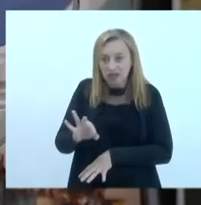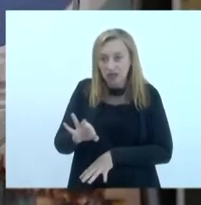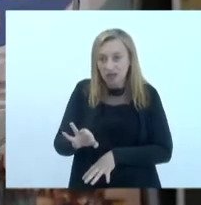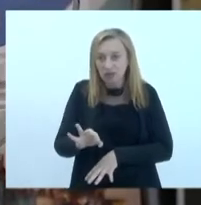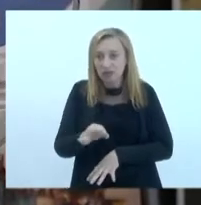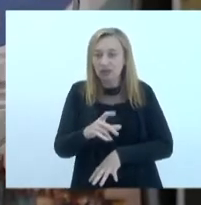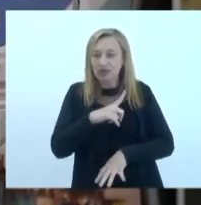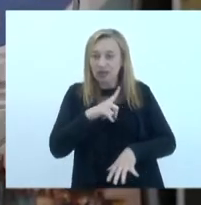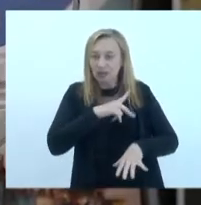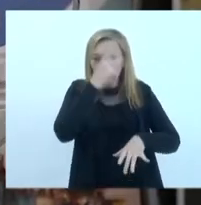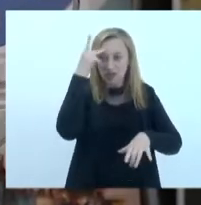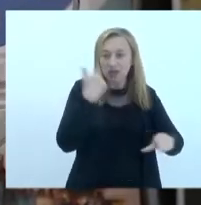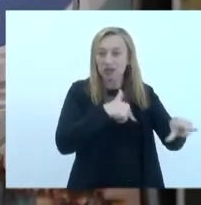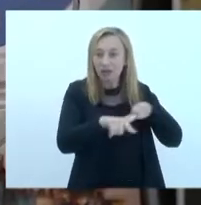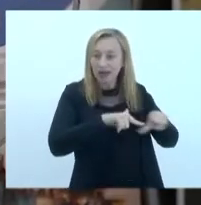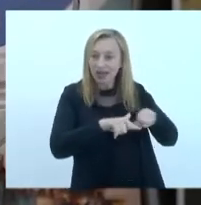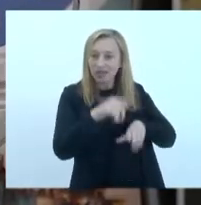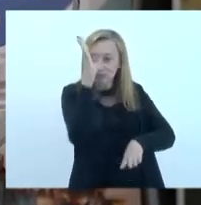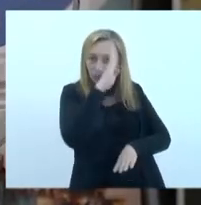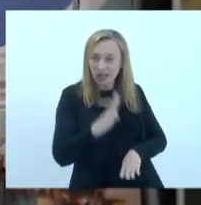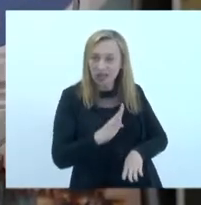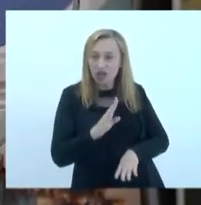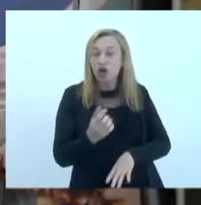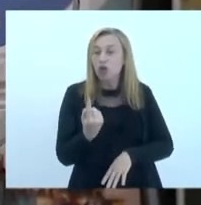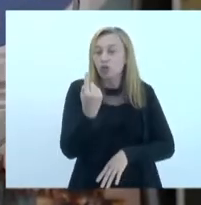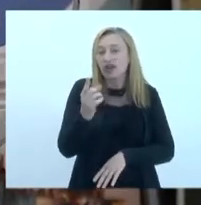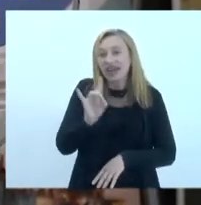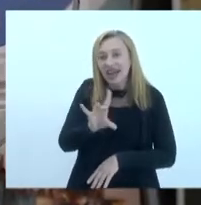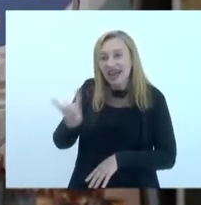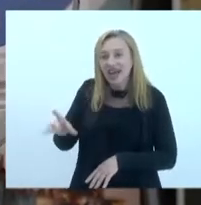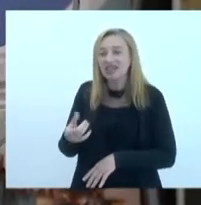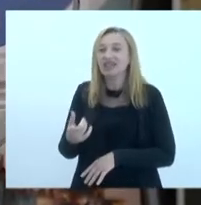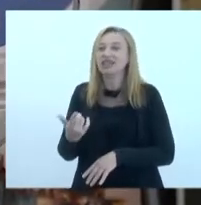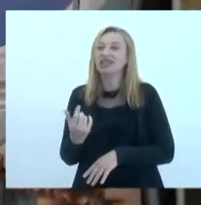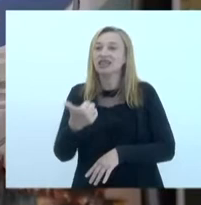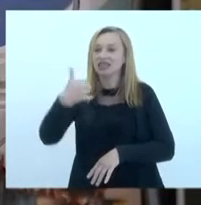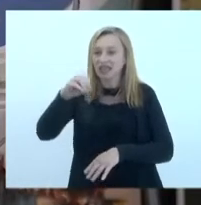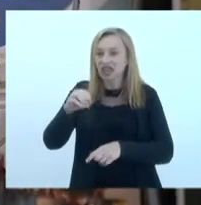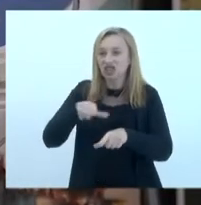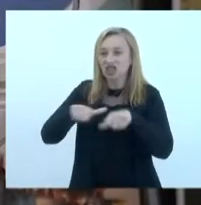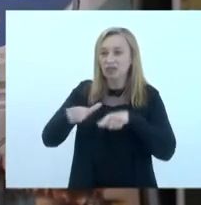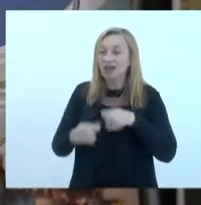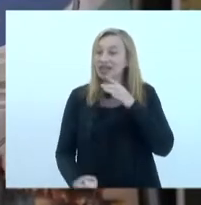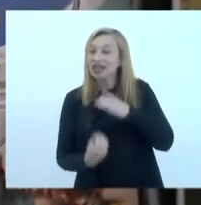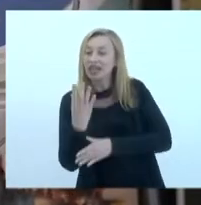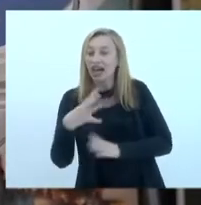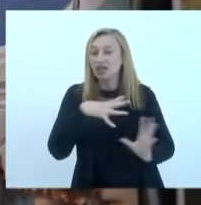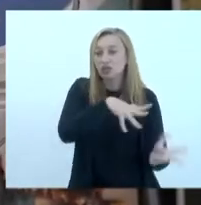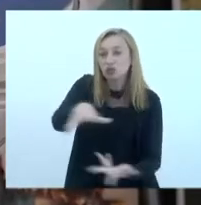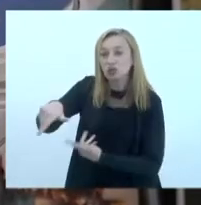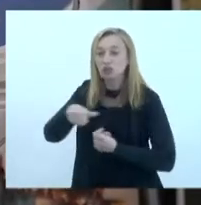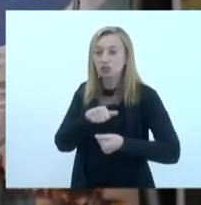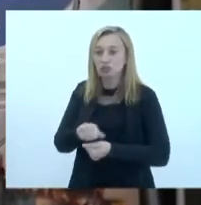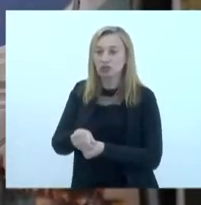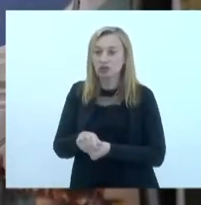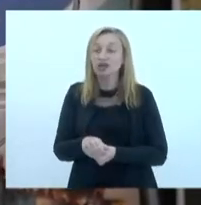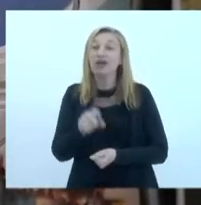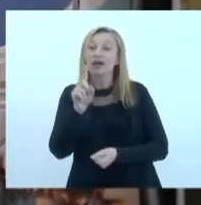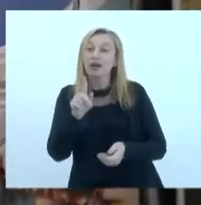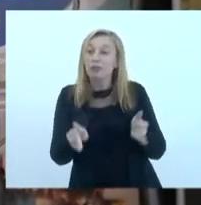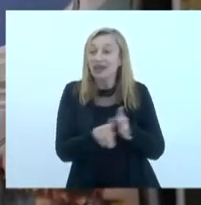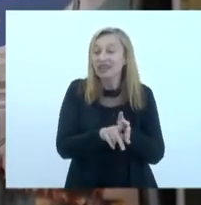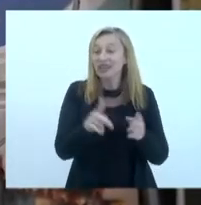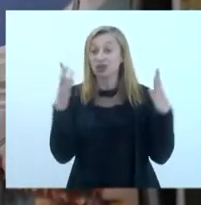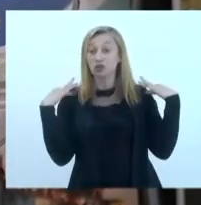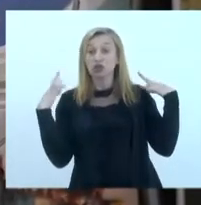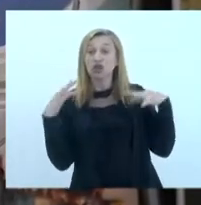Brasil. Um em cada 10 empregos criados no mundo são no turismo.